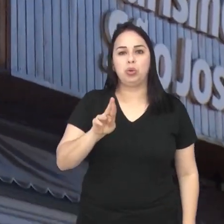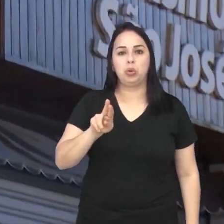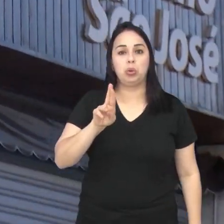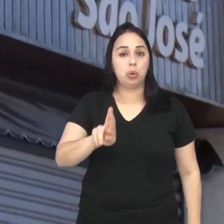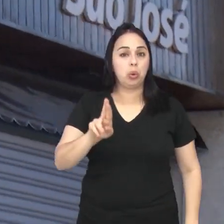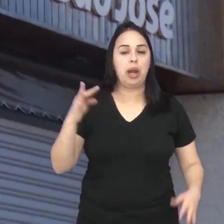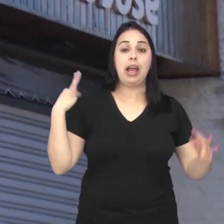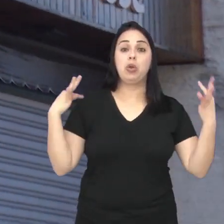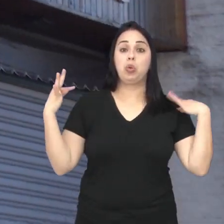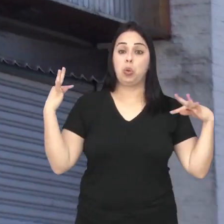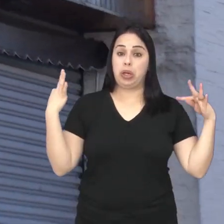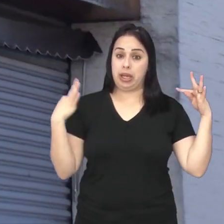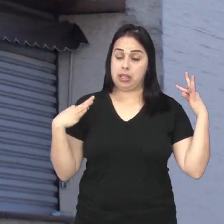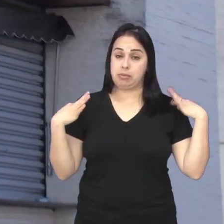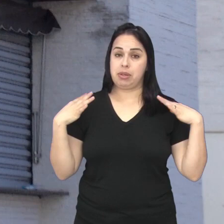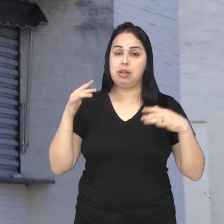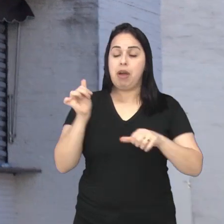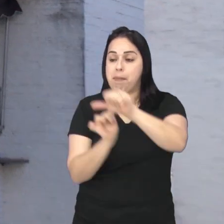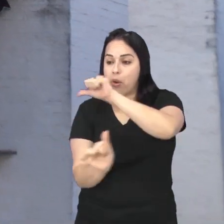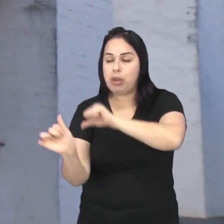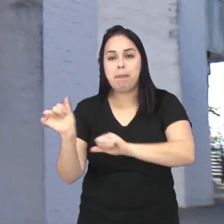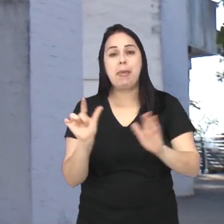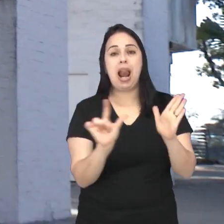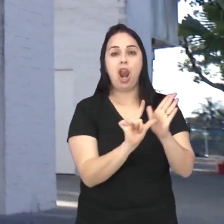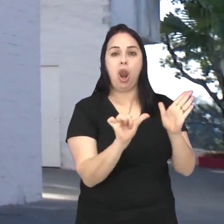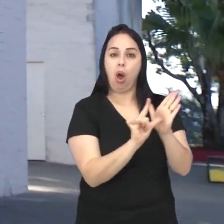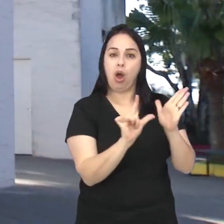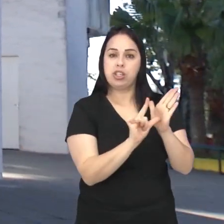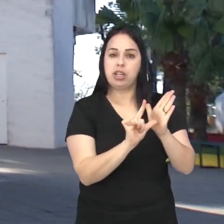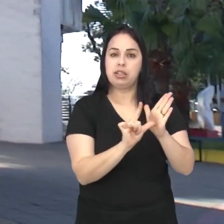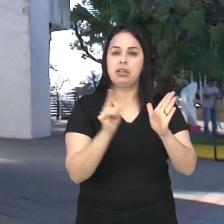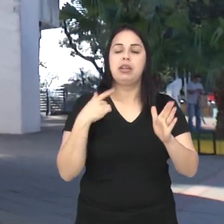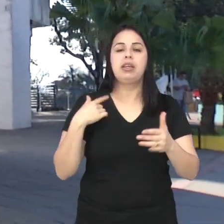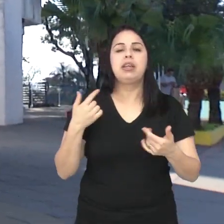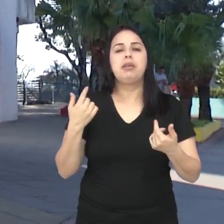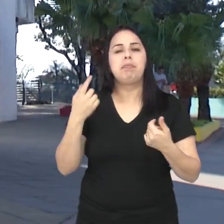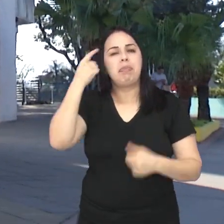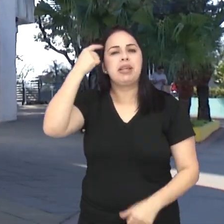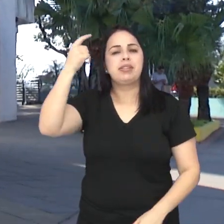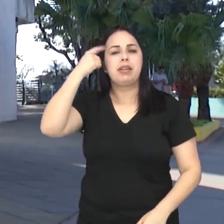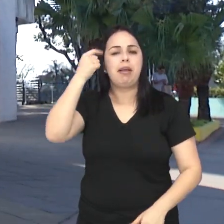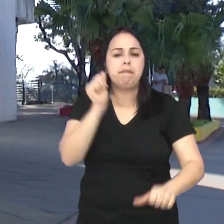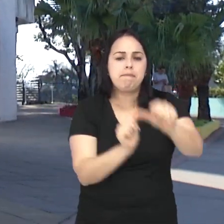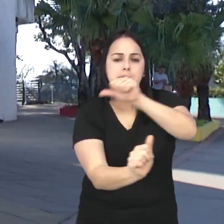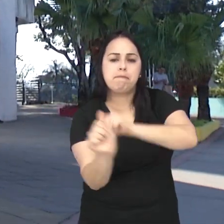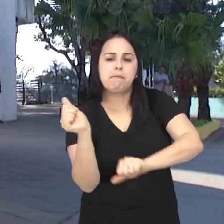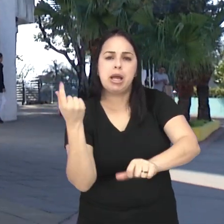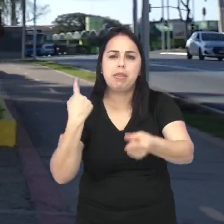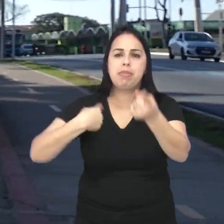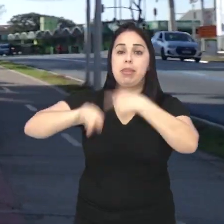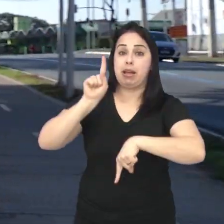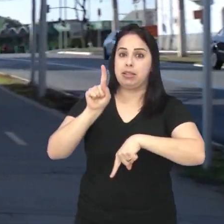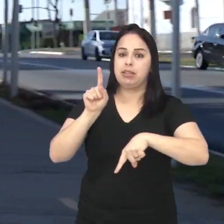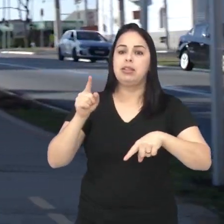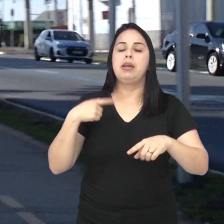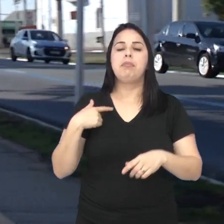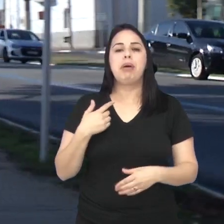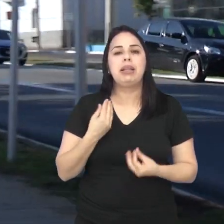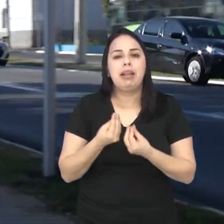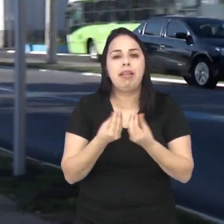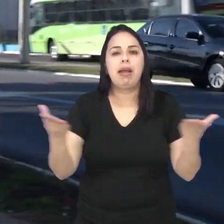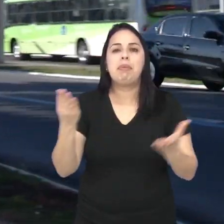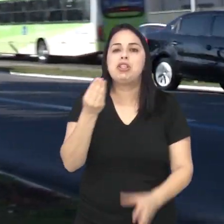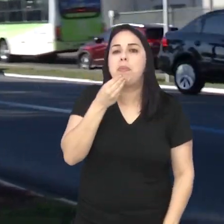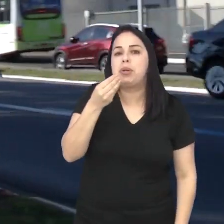Conselho Municipal de Turismo. A mudança para pontos comerciais faz parte do projeto de revitalização da região e tenta dar mais